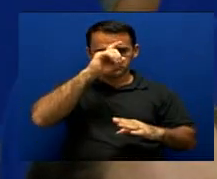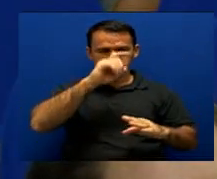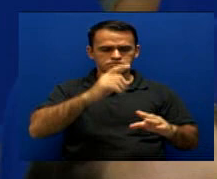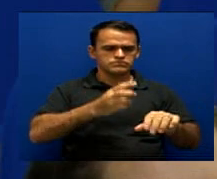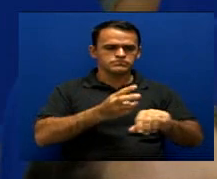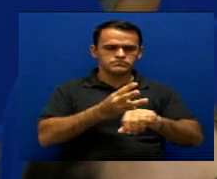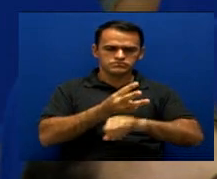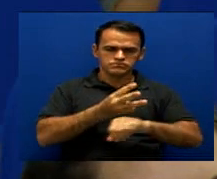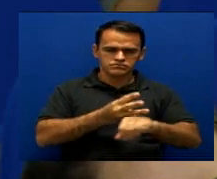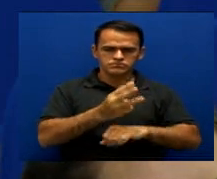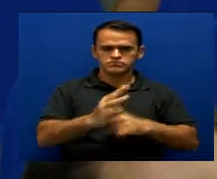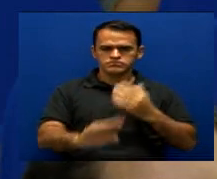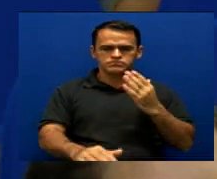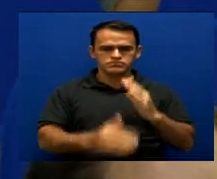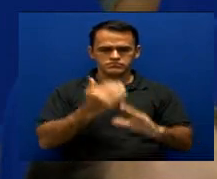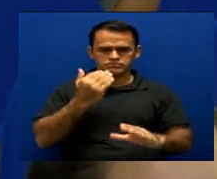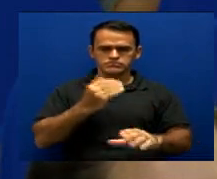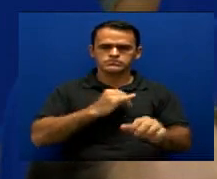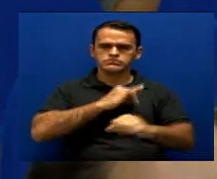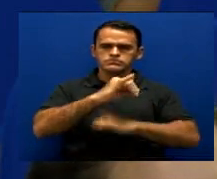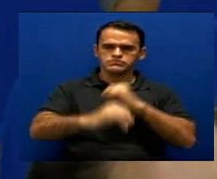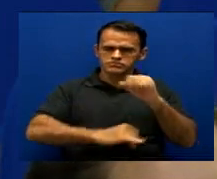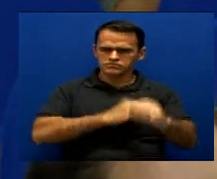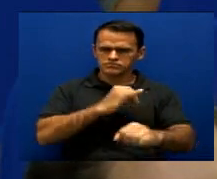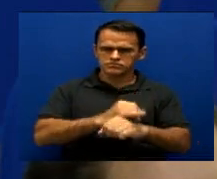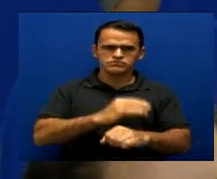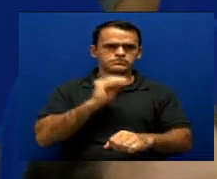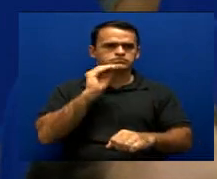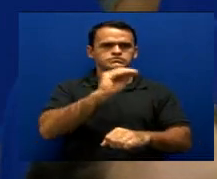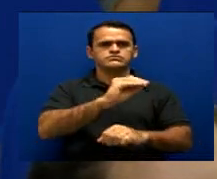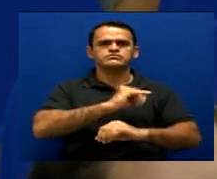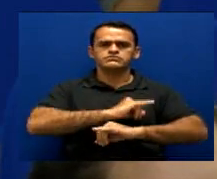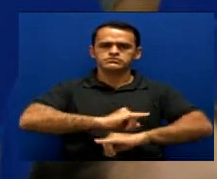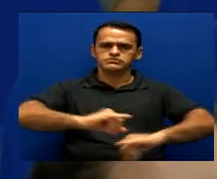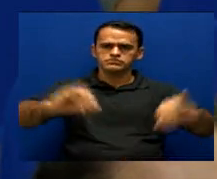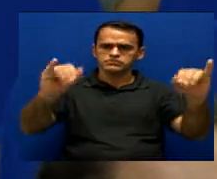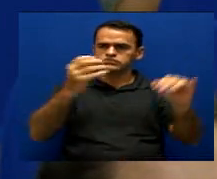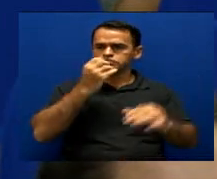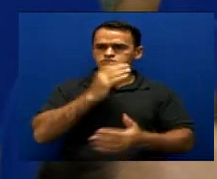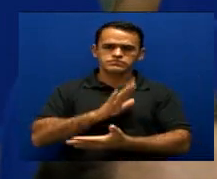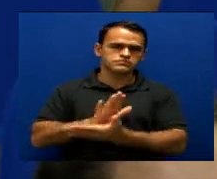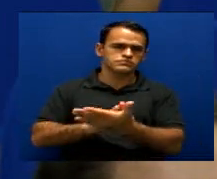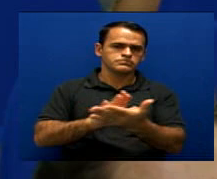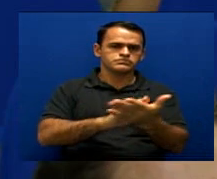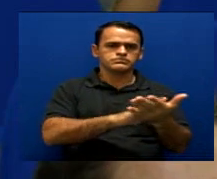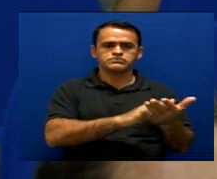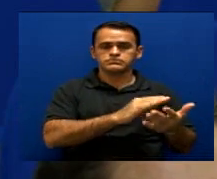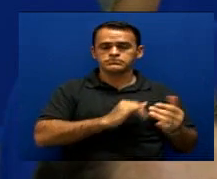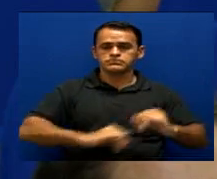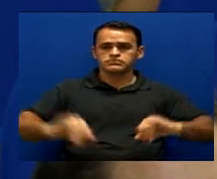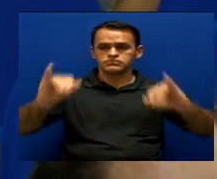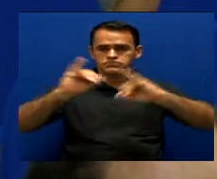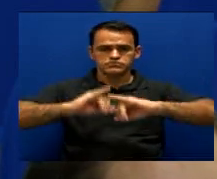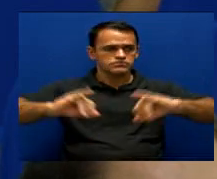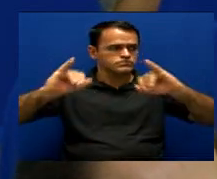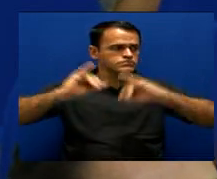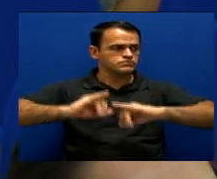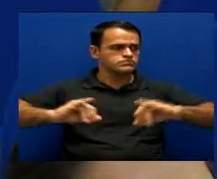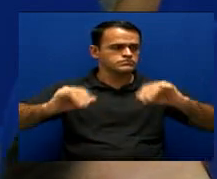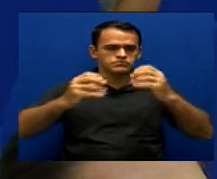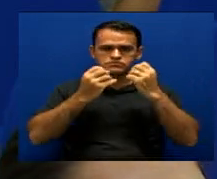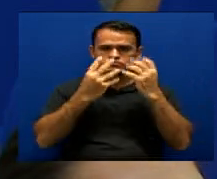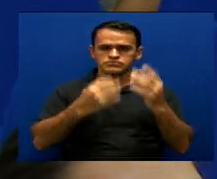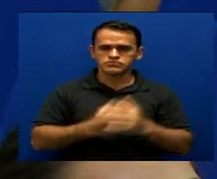desapego eu vi isso na internet ou seja quero parabenizar todos que fizeram uma bela divulgação nesse evento